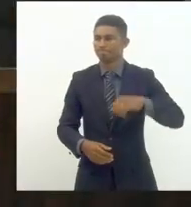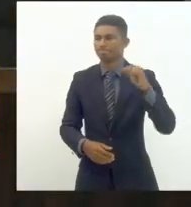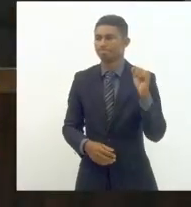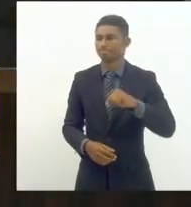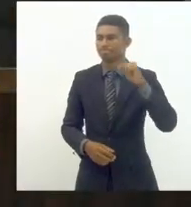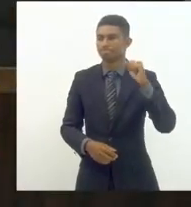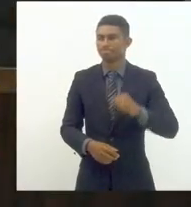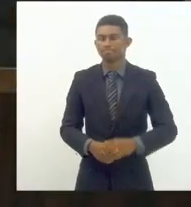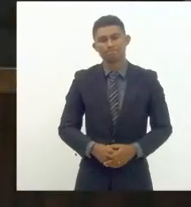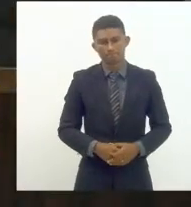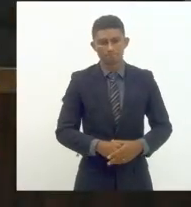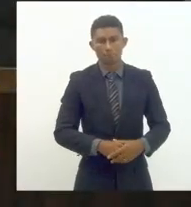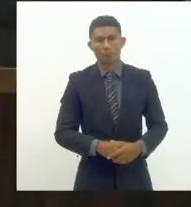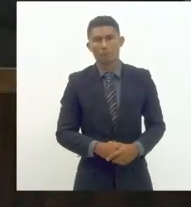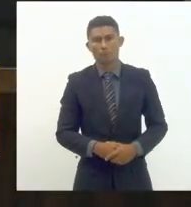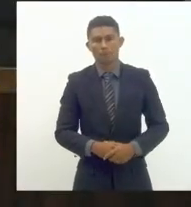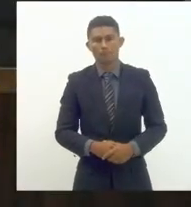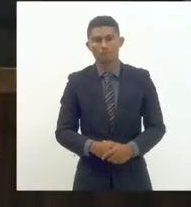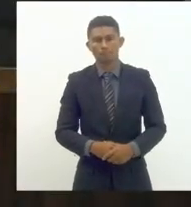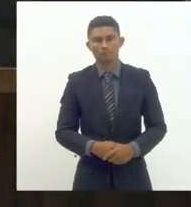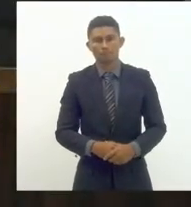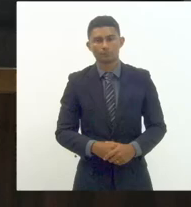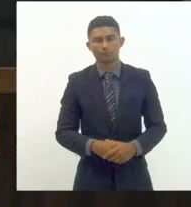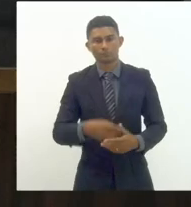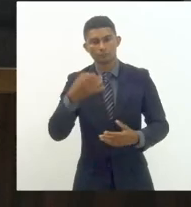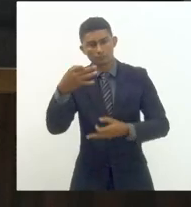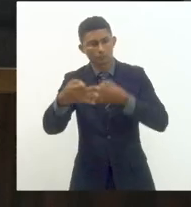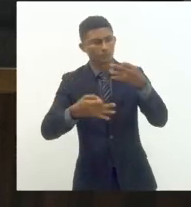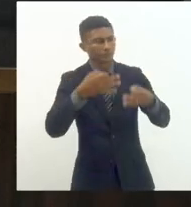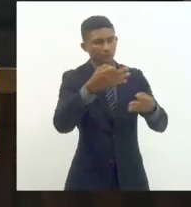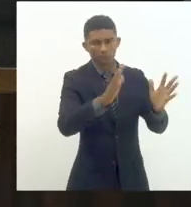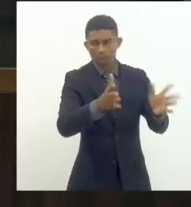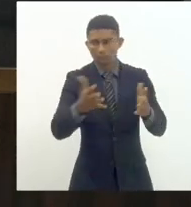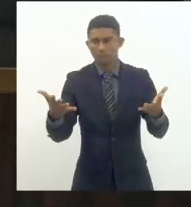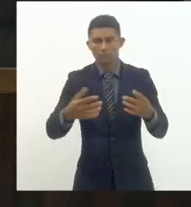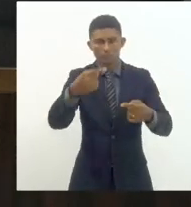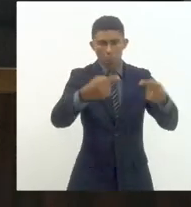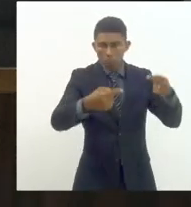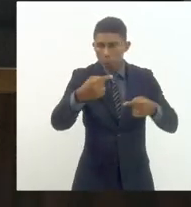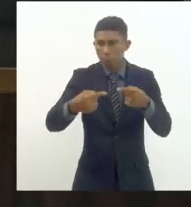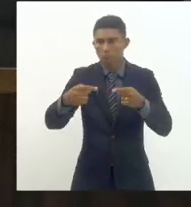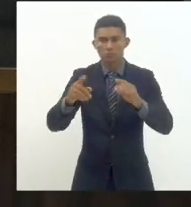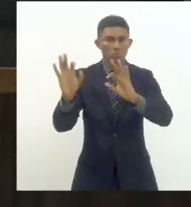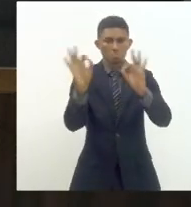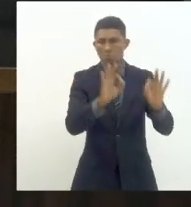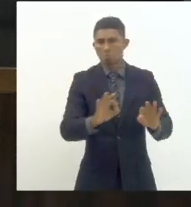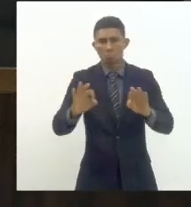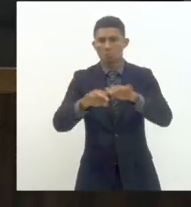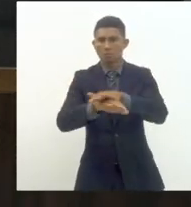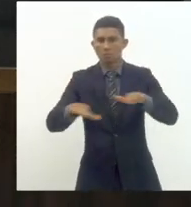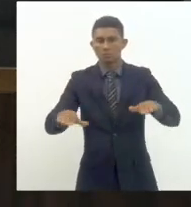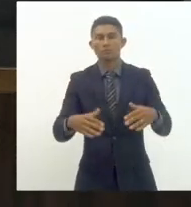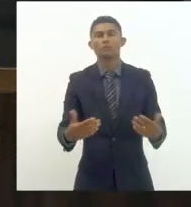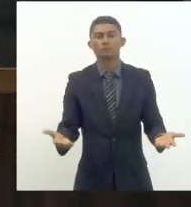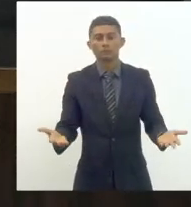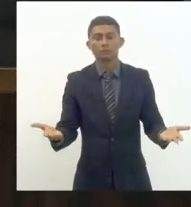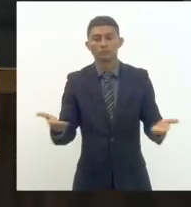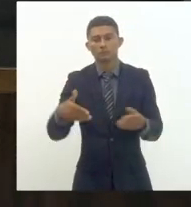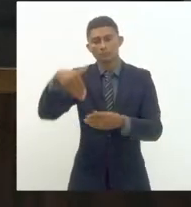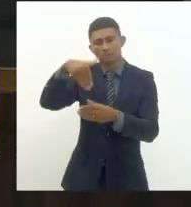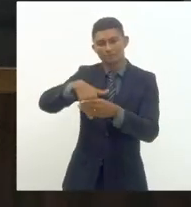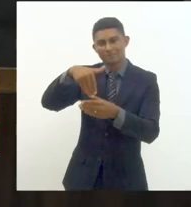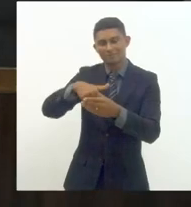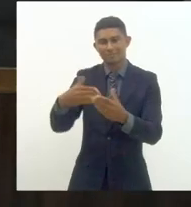Favoravelmente. Favorável. Com os pareceres emitidos em discussão, não havendo que queira discutir, encerrada a discussão. Em